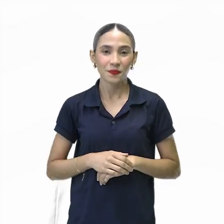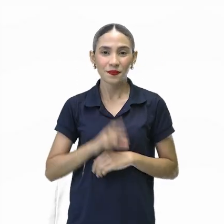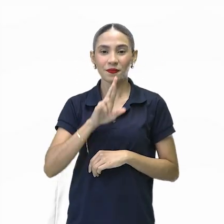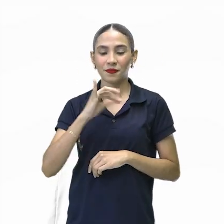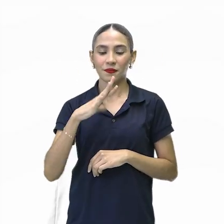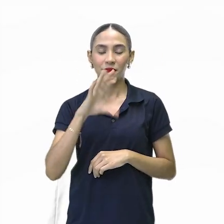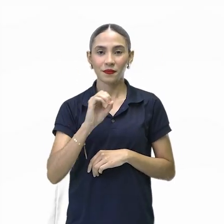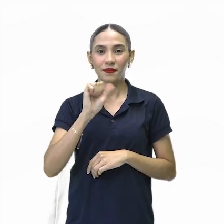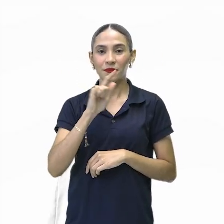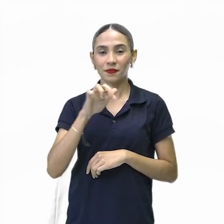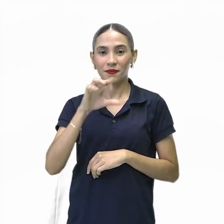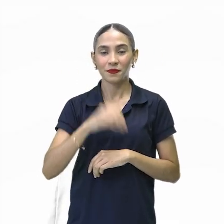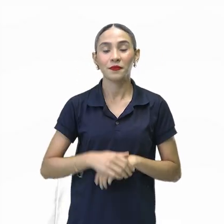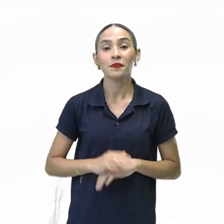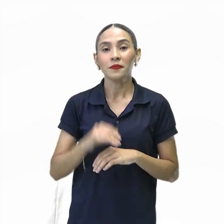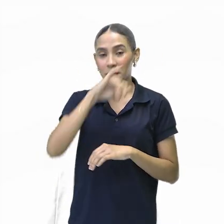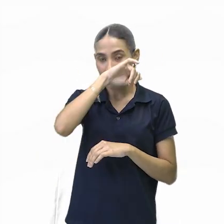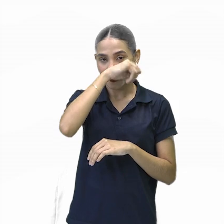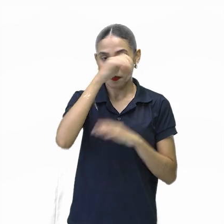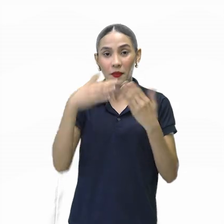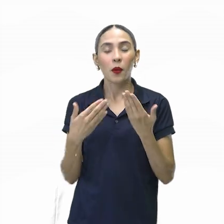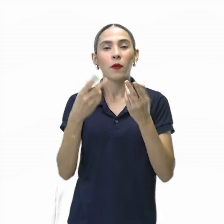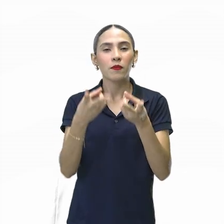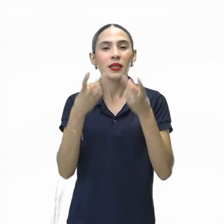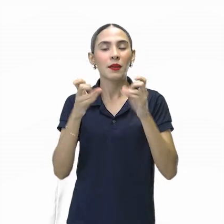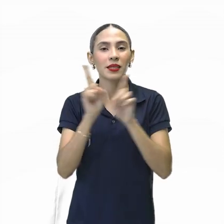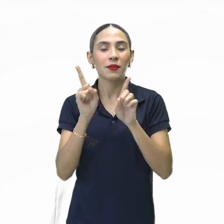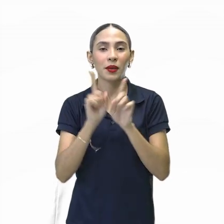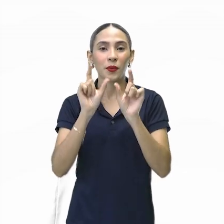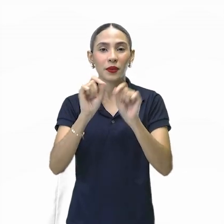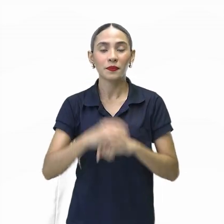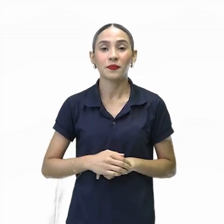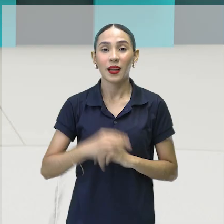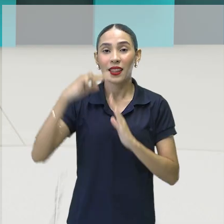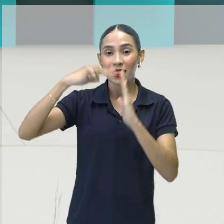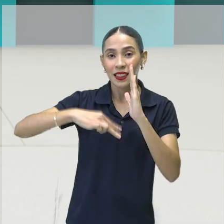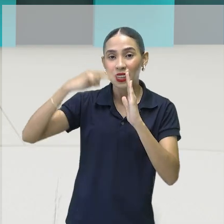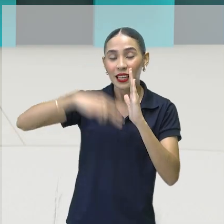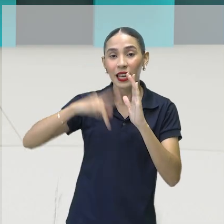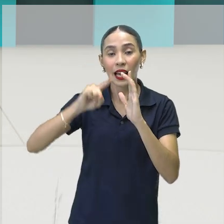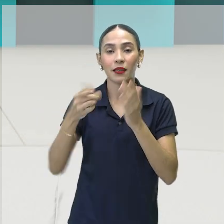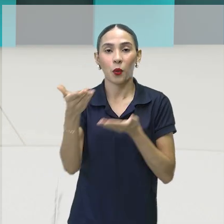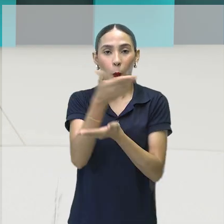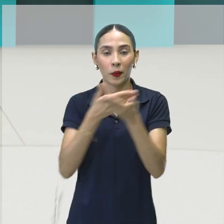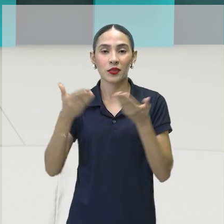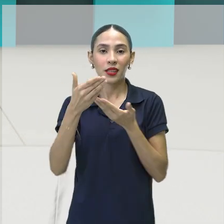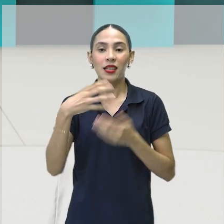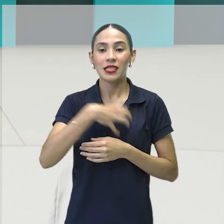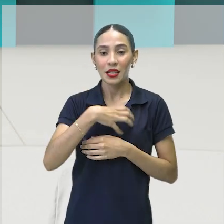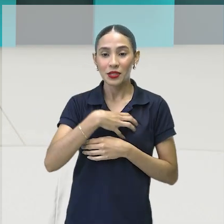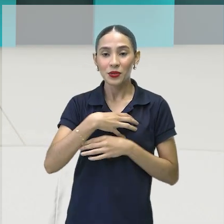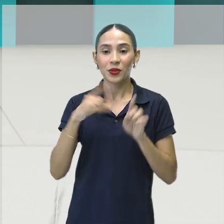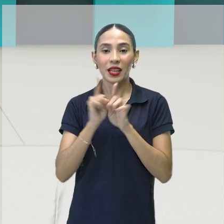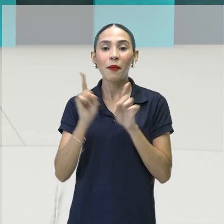Ricardo Azevedo. Então, conseguimos perceber que ler é compartilhar os